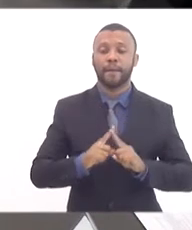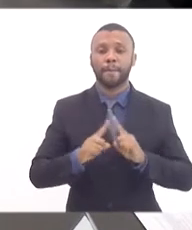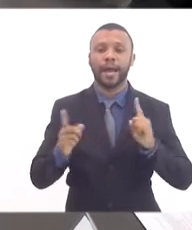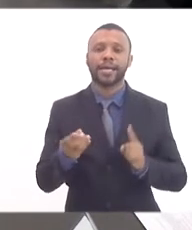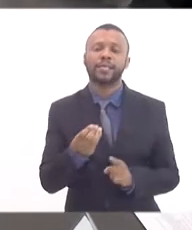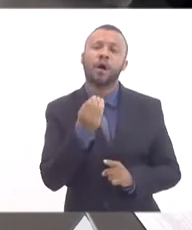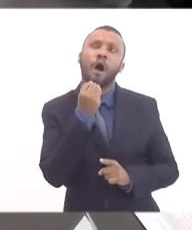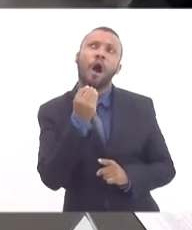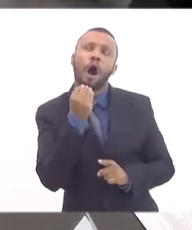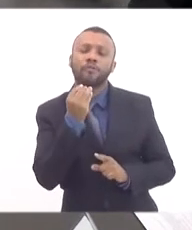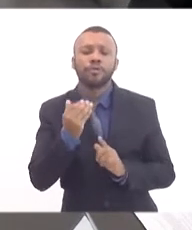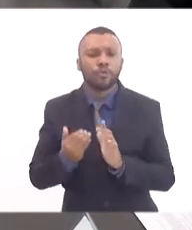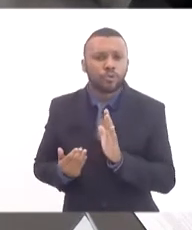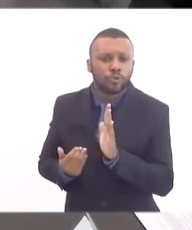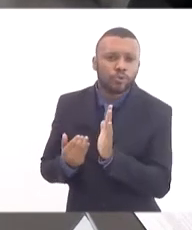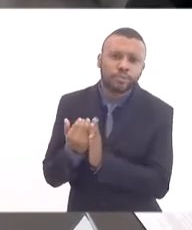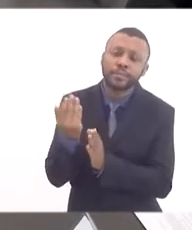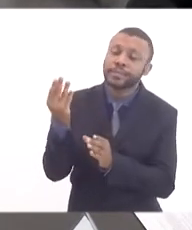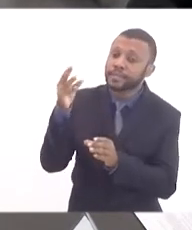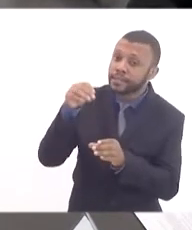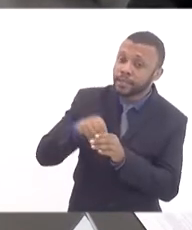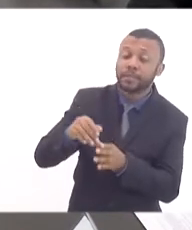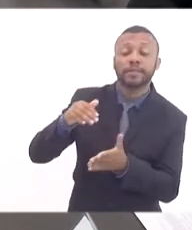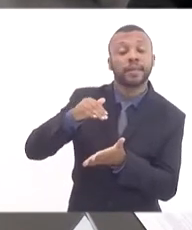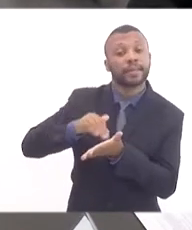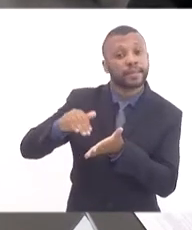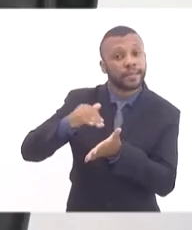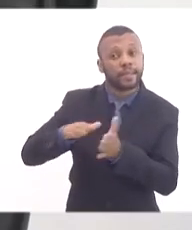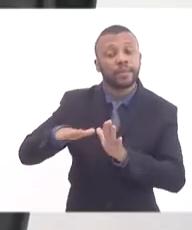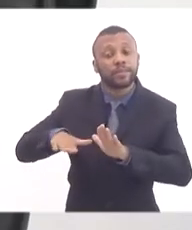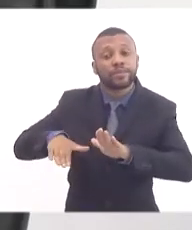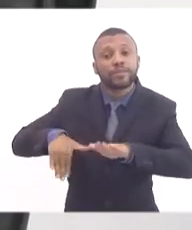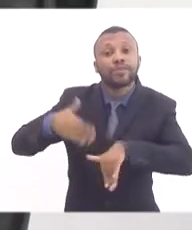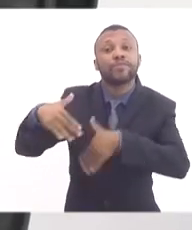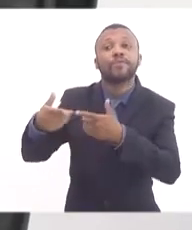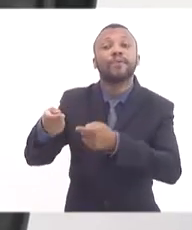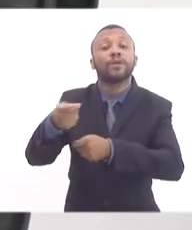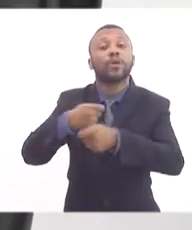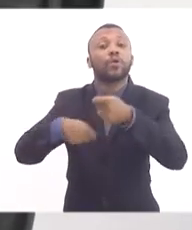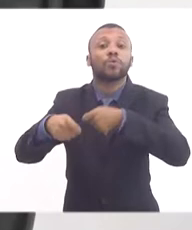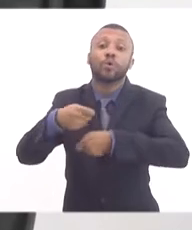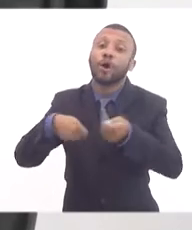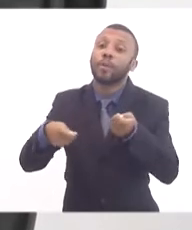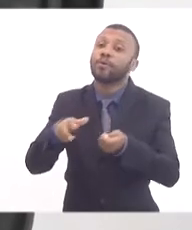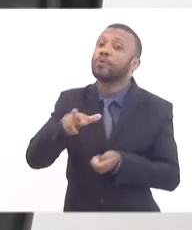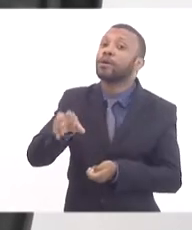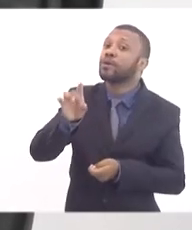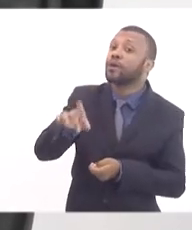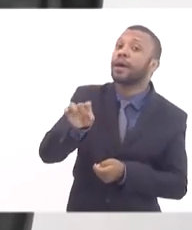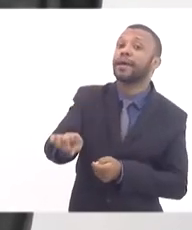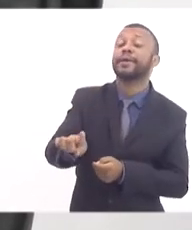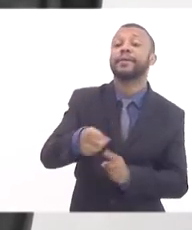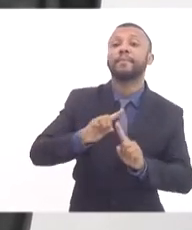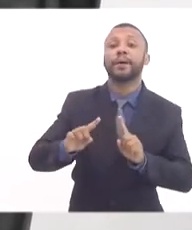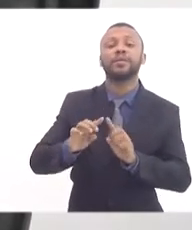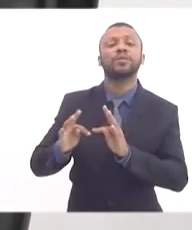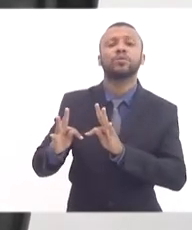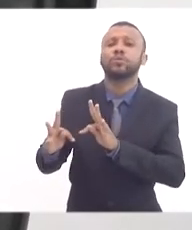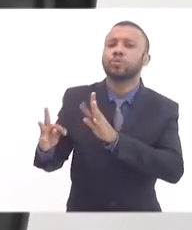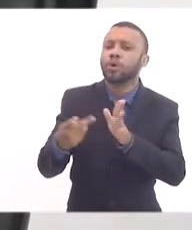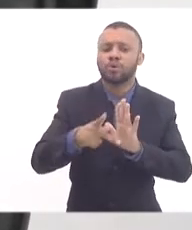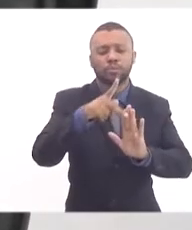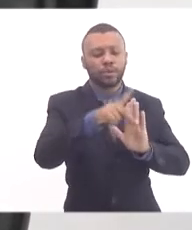e nasceu na Secretaria de desenvolvimento econômico não só esse como todos os outros não